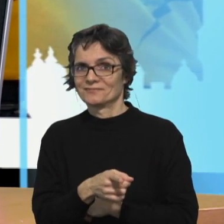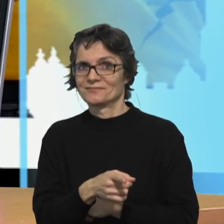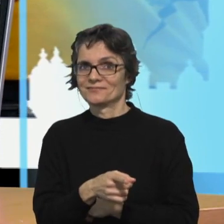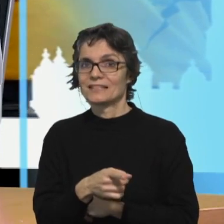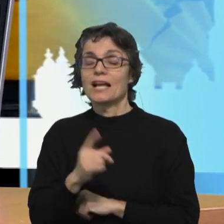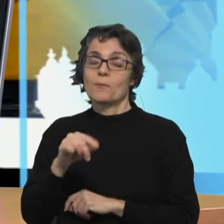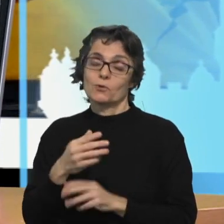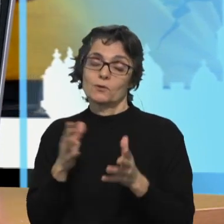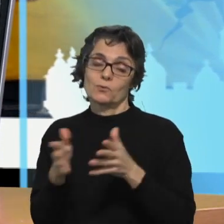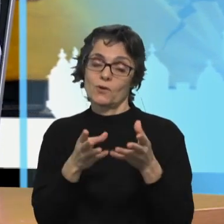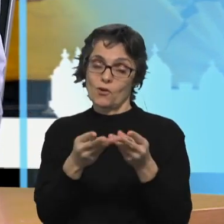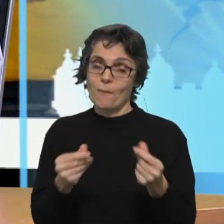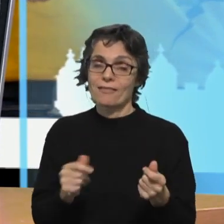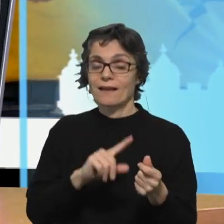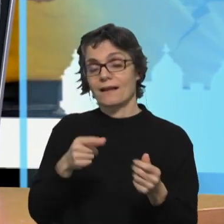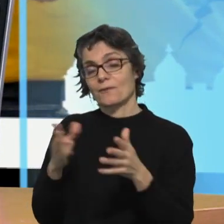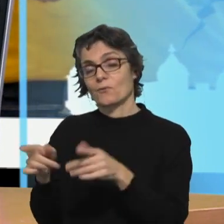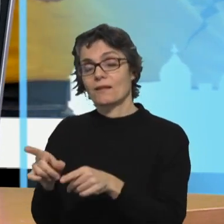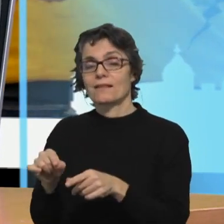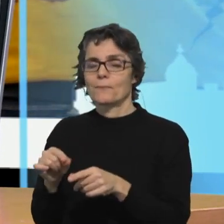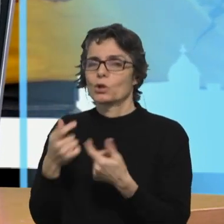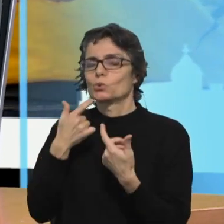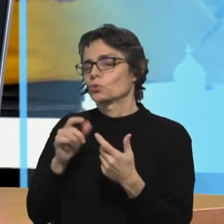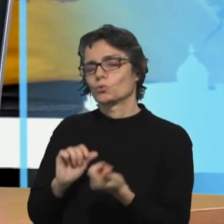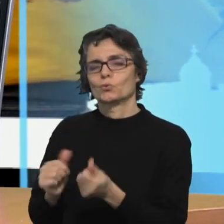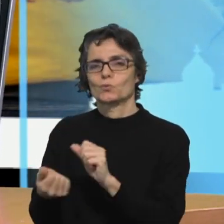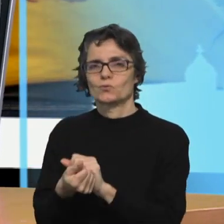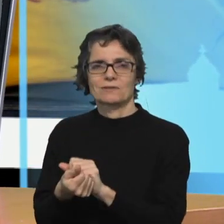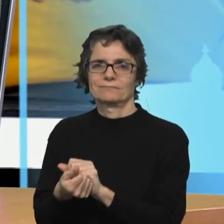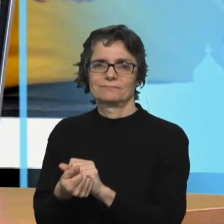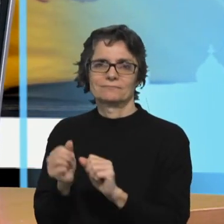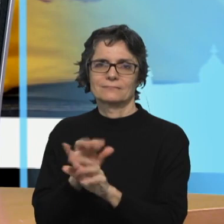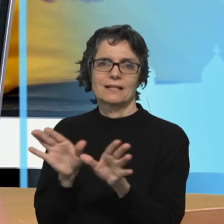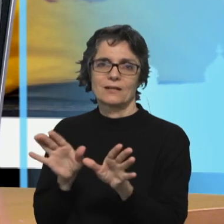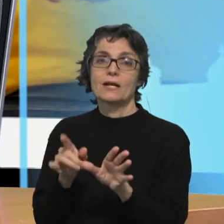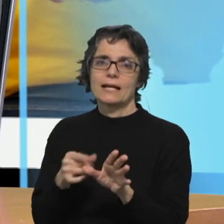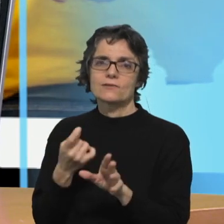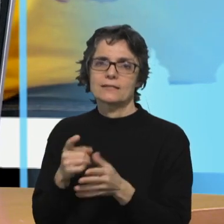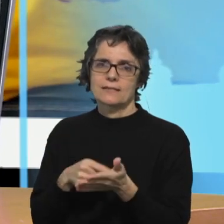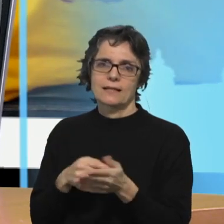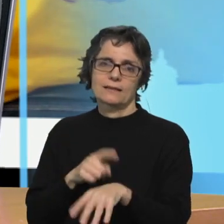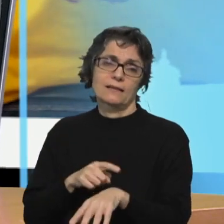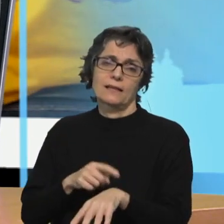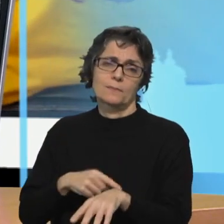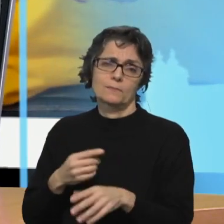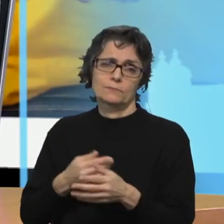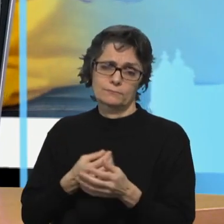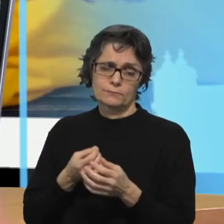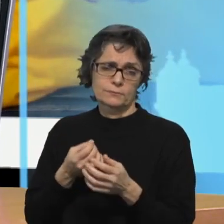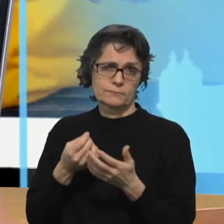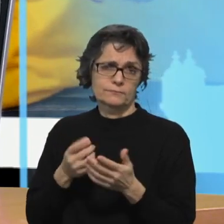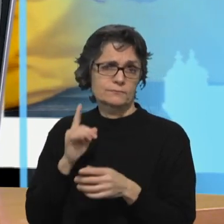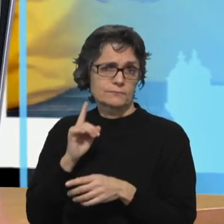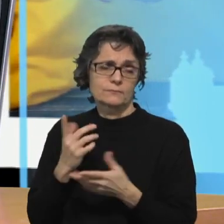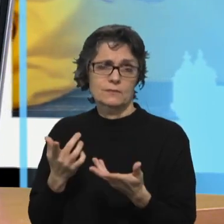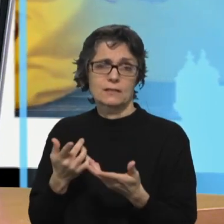materiais catequésicos, estamos a mudar todo o horizonte, todo o quadro, não é? E isto é um processo que creio que vai levar anos. Como em tudo na vida, há aquele pessoal que está